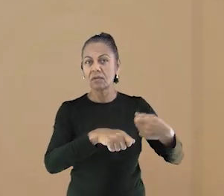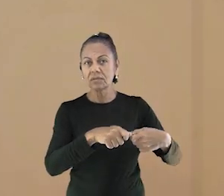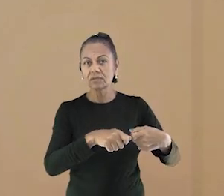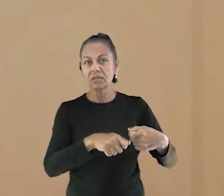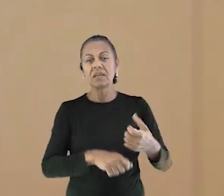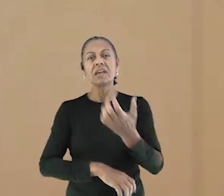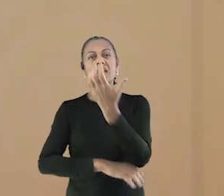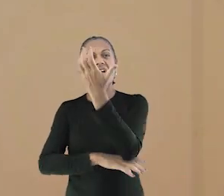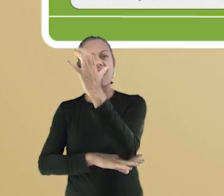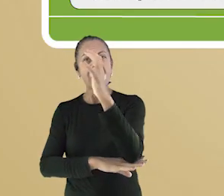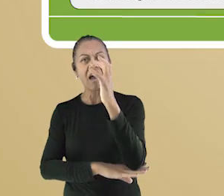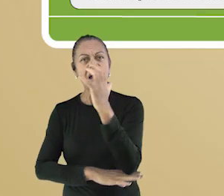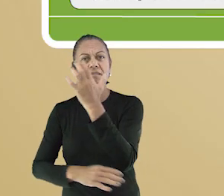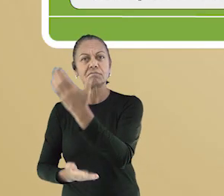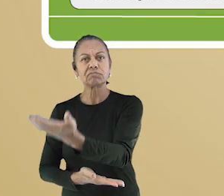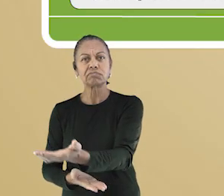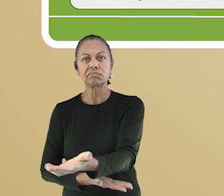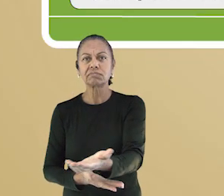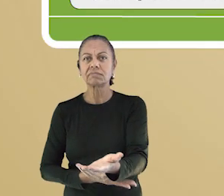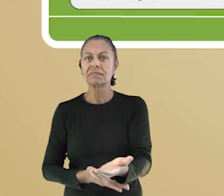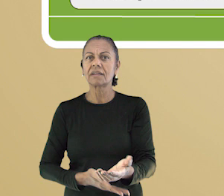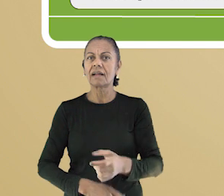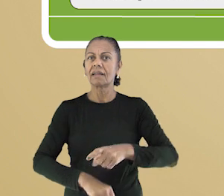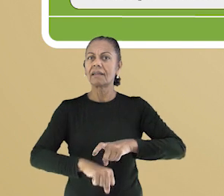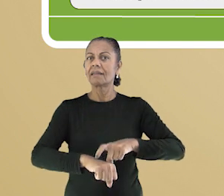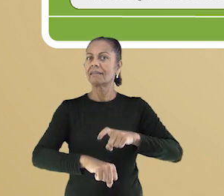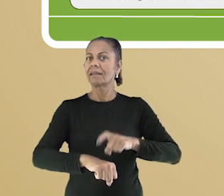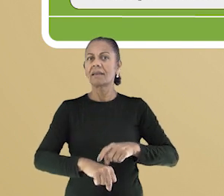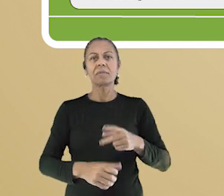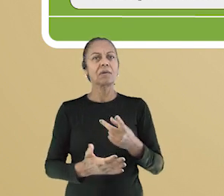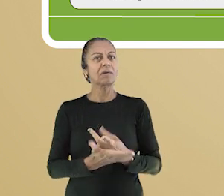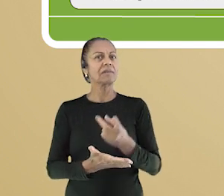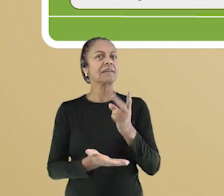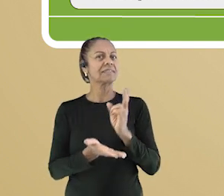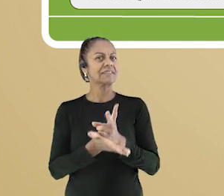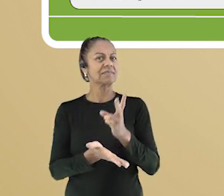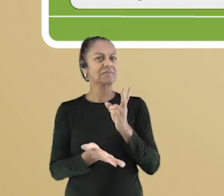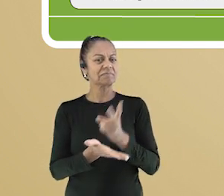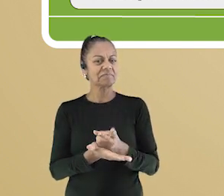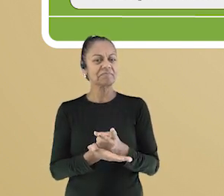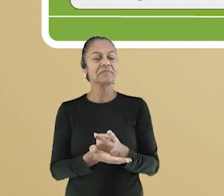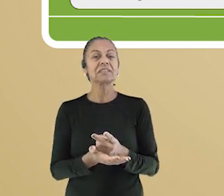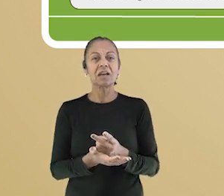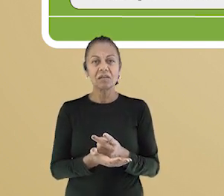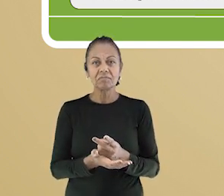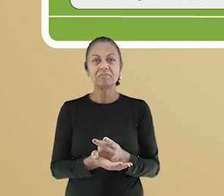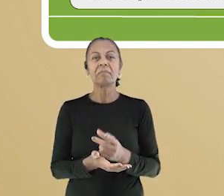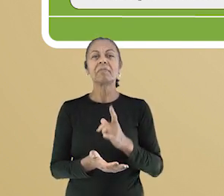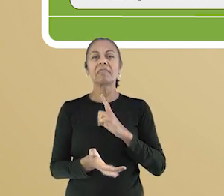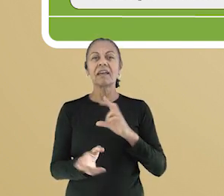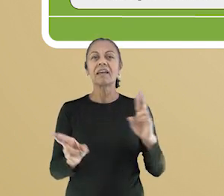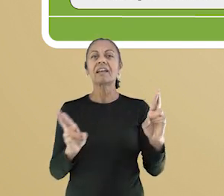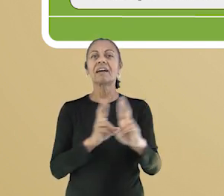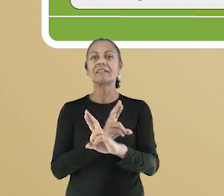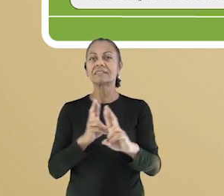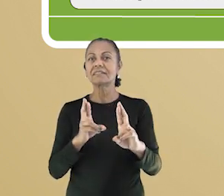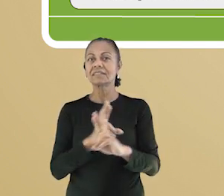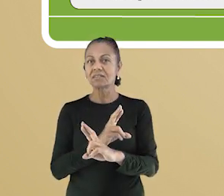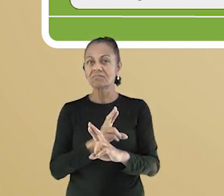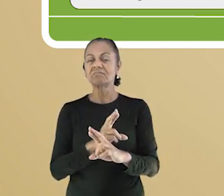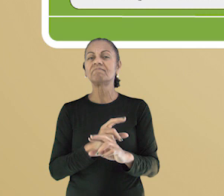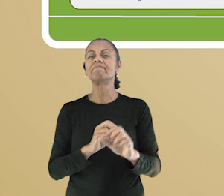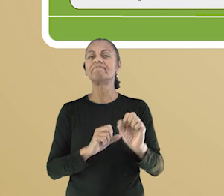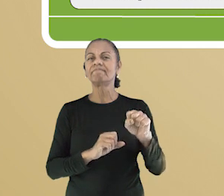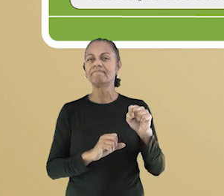o tempo todo. Então, sim, o agronegócio tem ligação direta com o desmatamento que tem ocorrido tanto